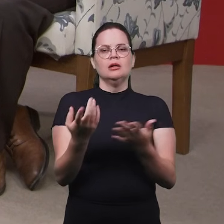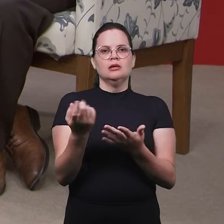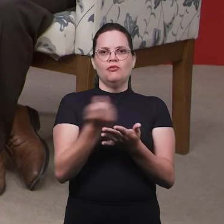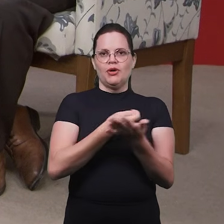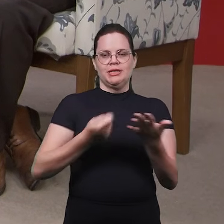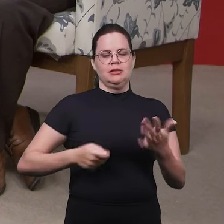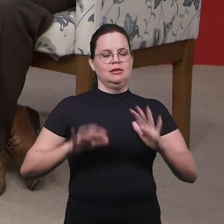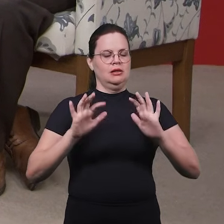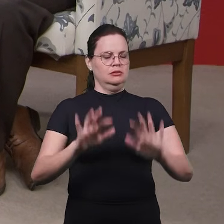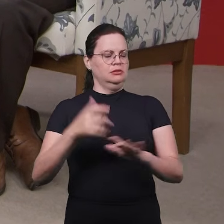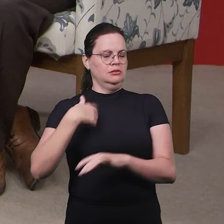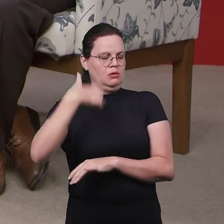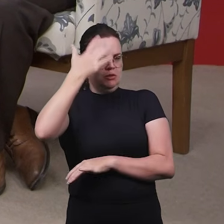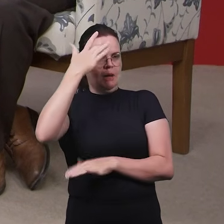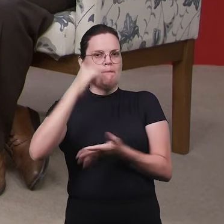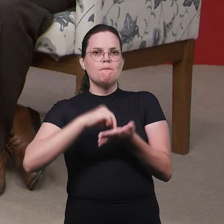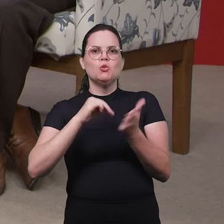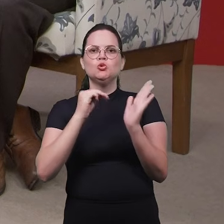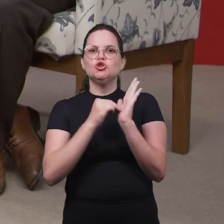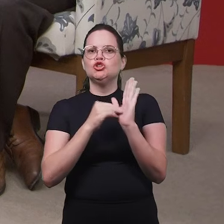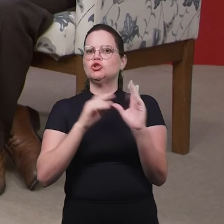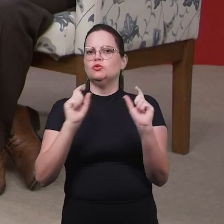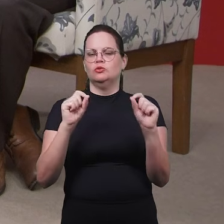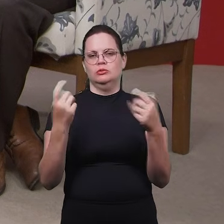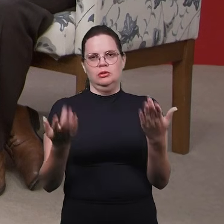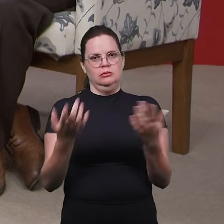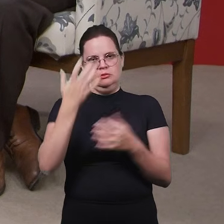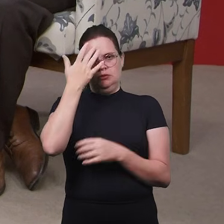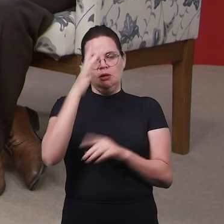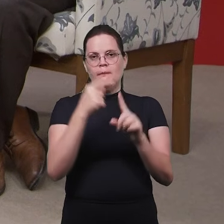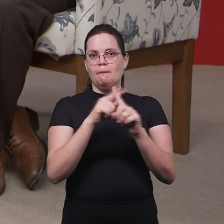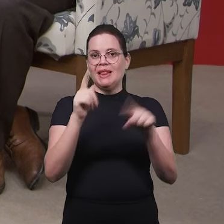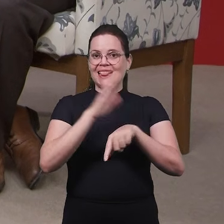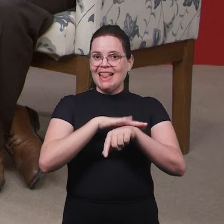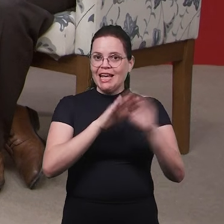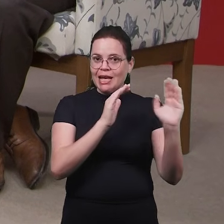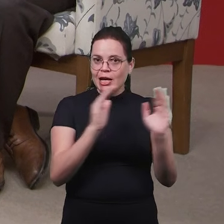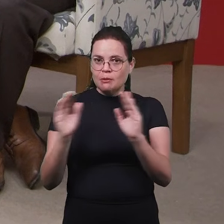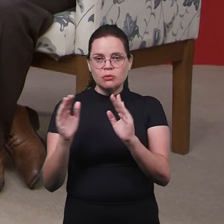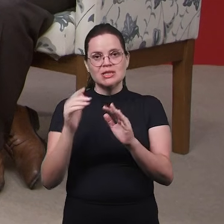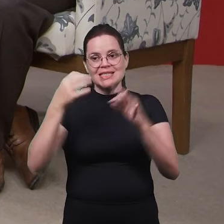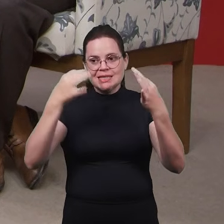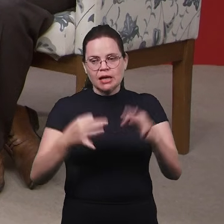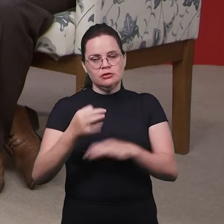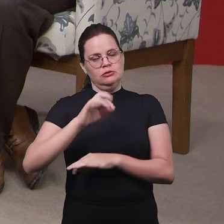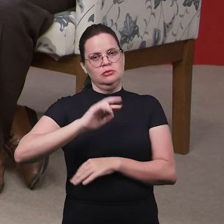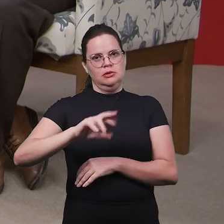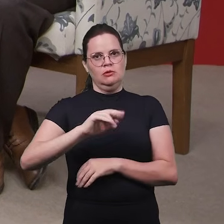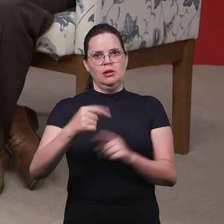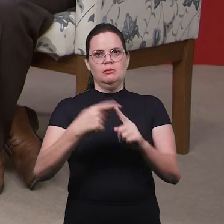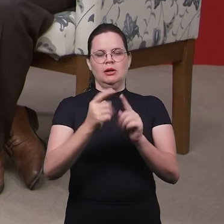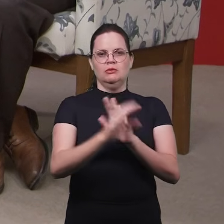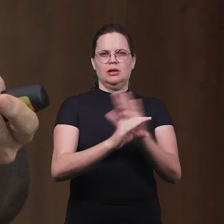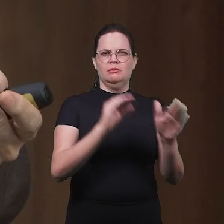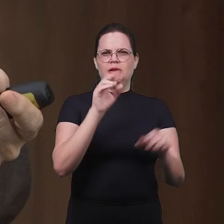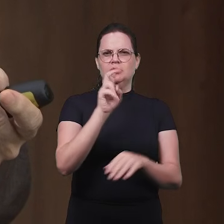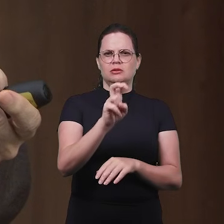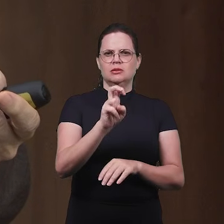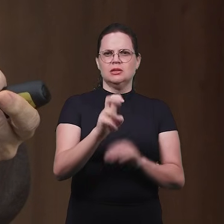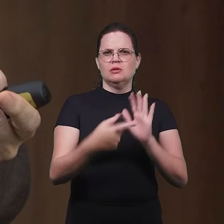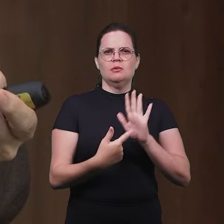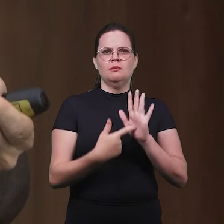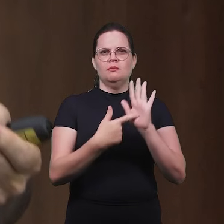foi escrito desta forma, mas não está na ordem cronológica. No capítulo 5, ele